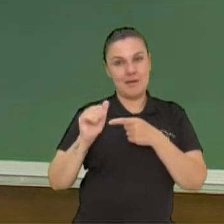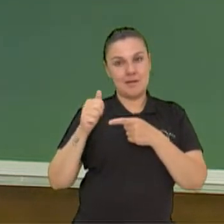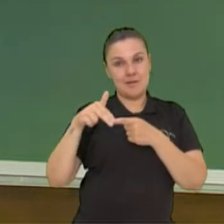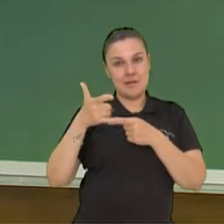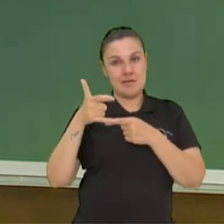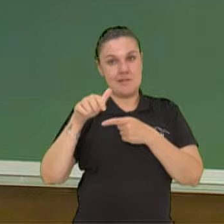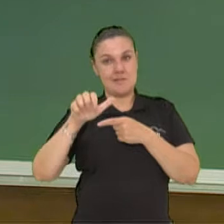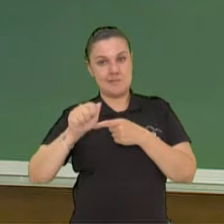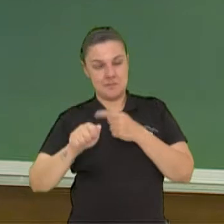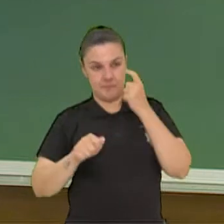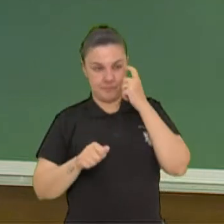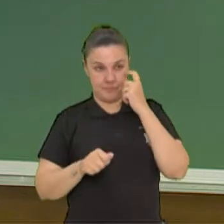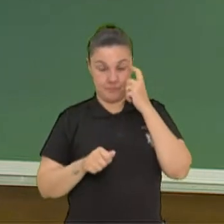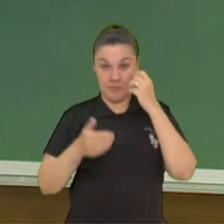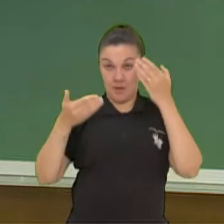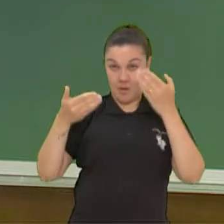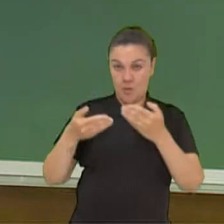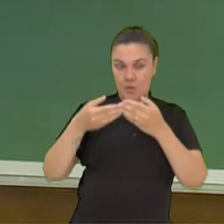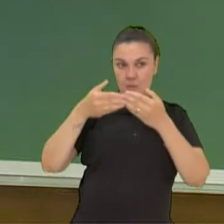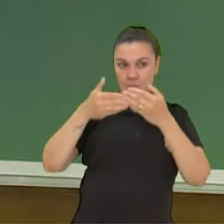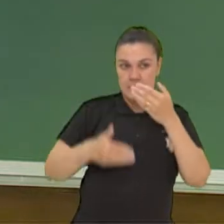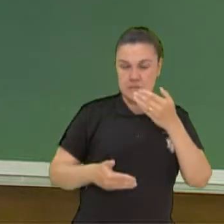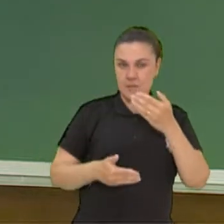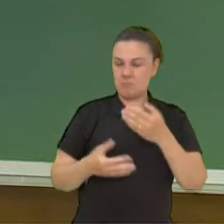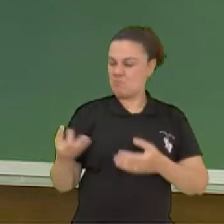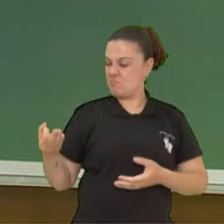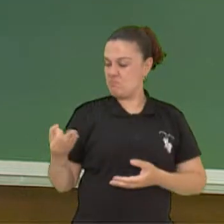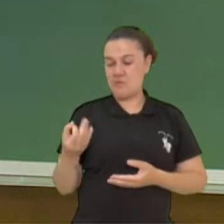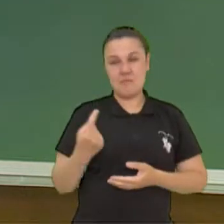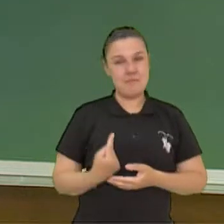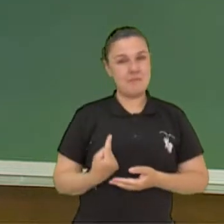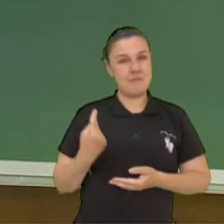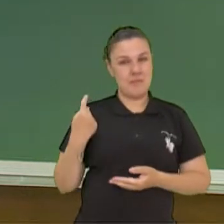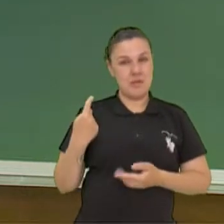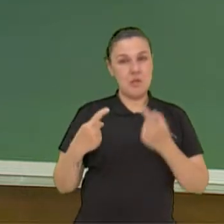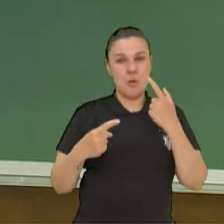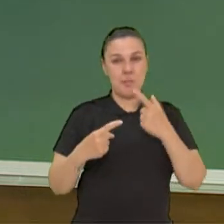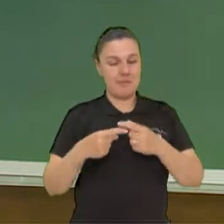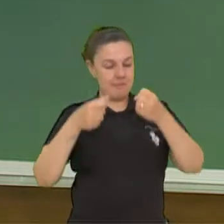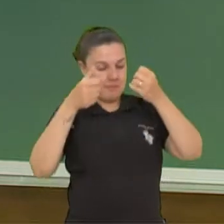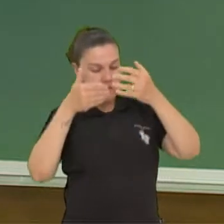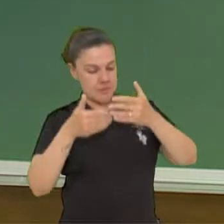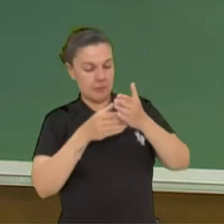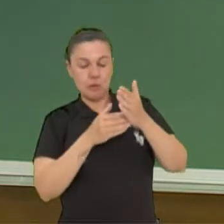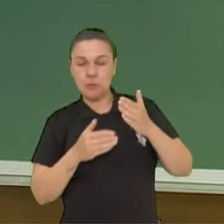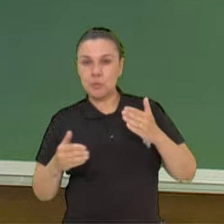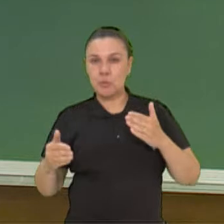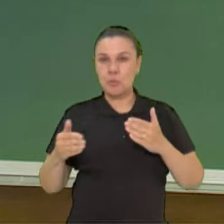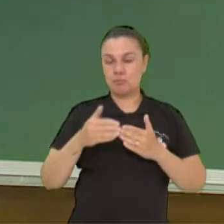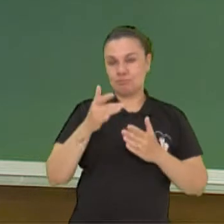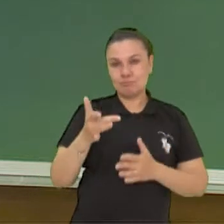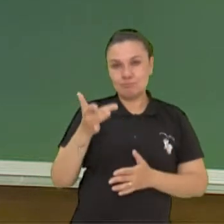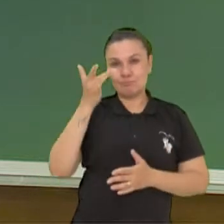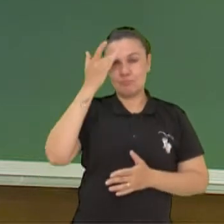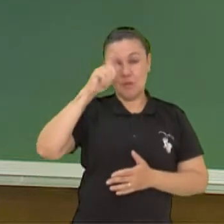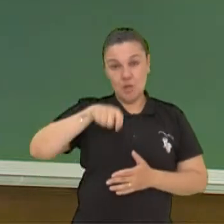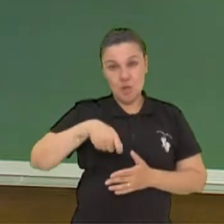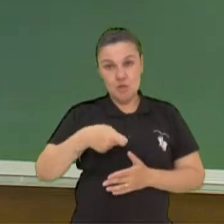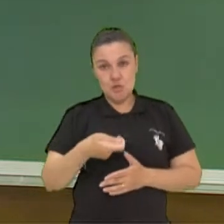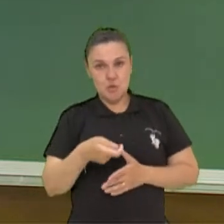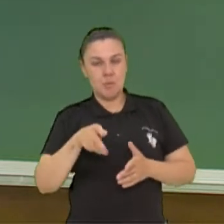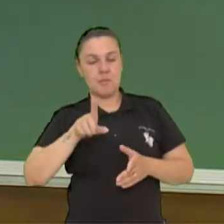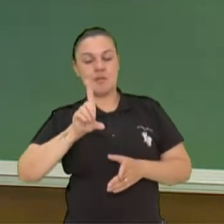padrão e eu vou dizer para vocês por quê. Aliás, esse slide está fantástico porque ele expressa exatamente o que a gente tem que entender sobre a medida